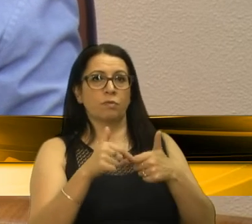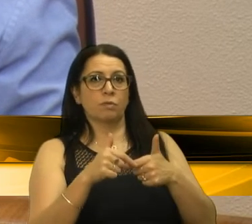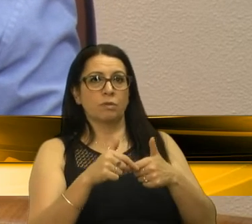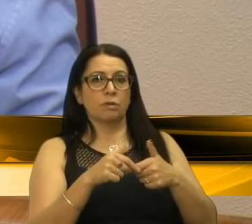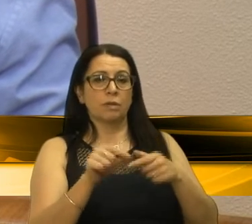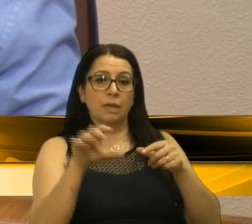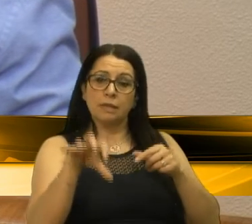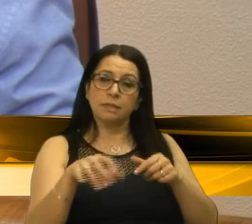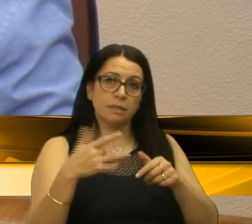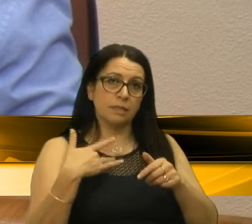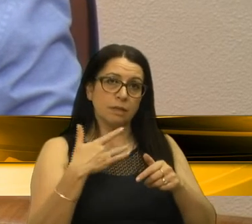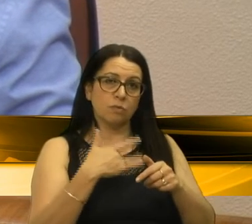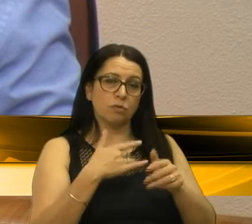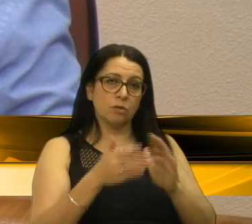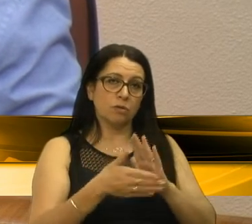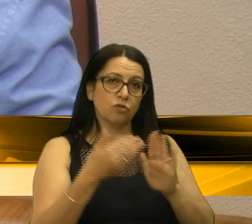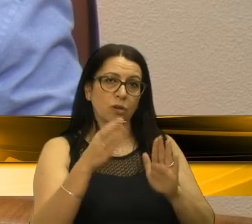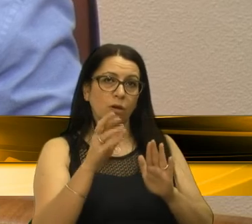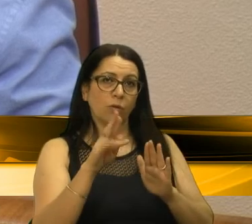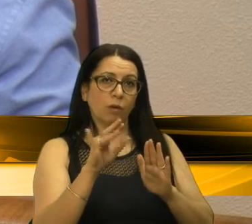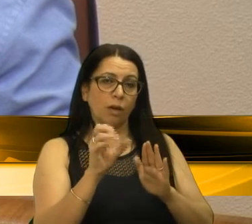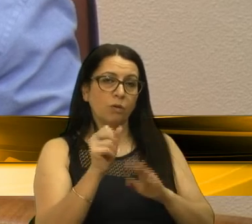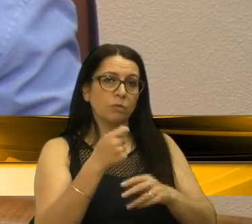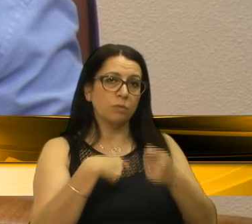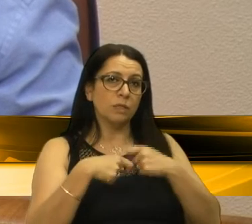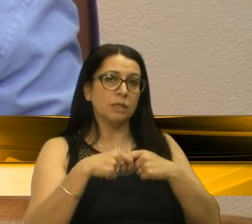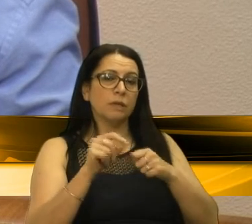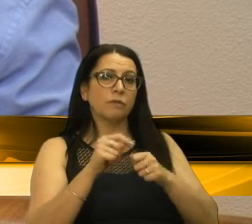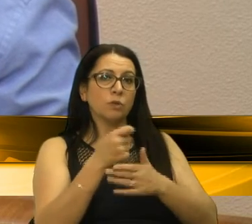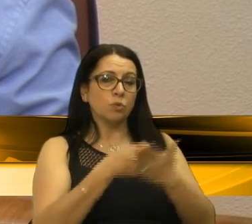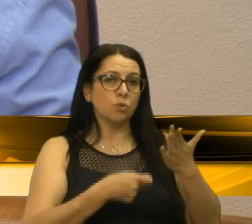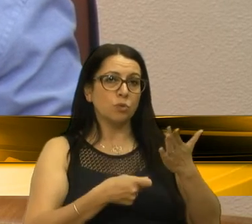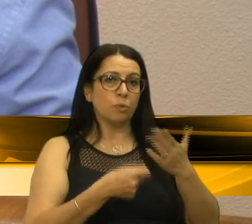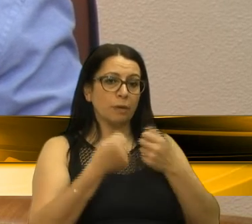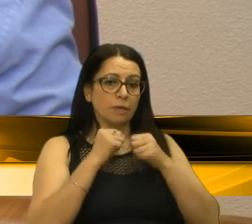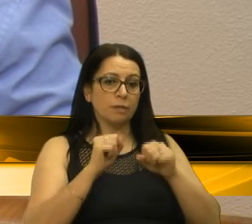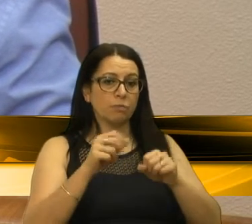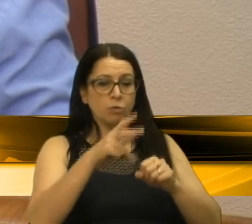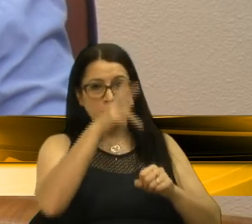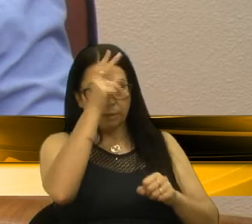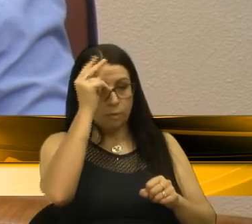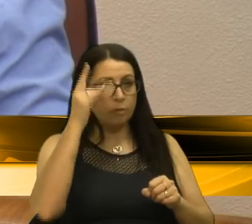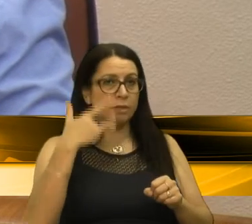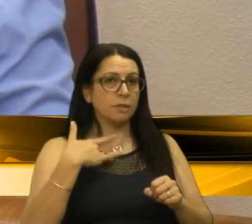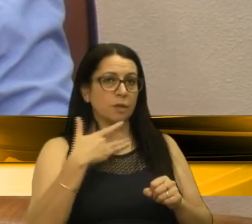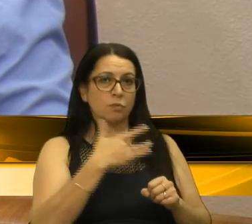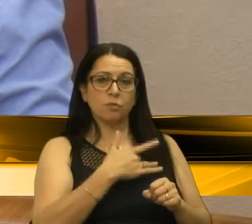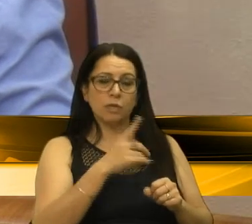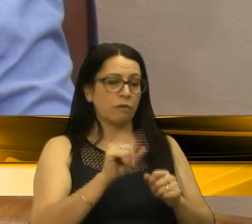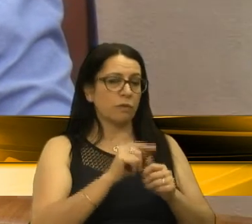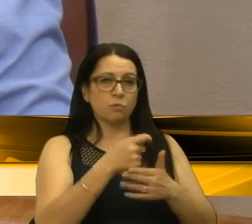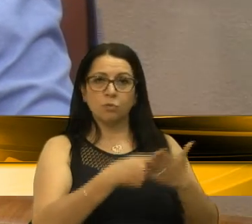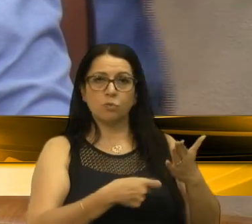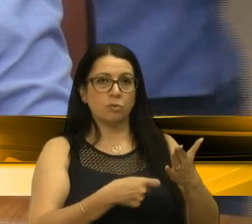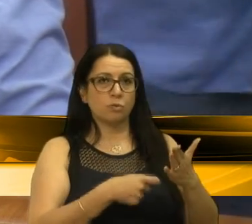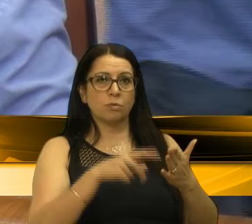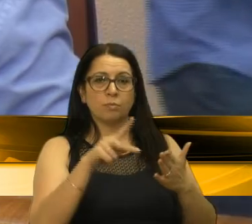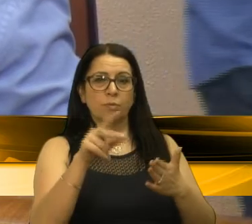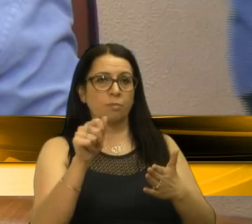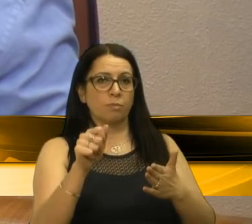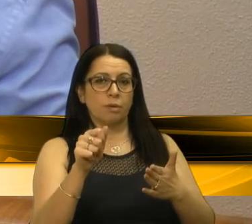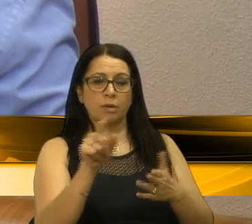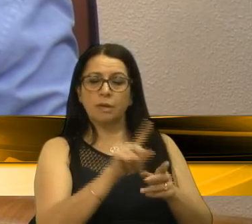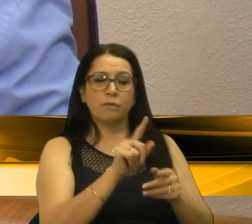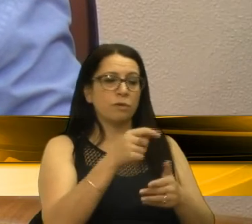área da saúde, tirando cargos mais administrativos, ele faz o concurso para a Secretaria Municipal da Saúde de Caxias do Sul. Ele não faz concurso para o Postão 24 Horas,